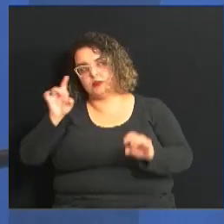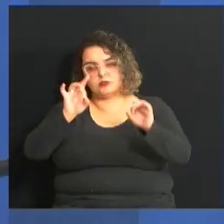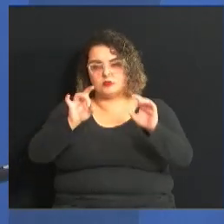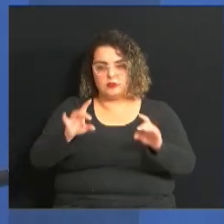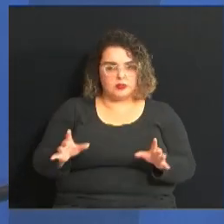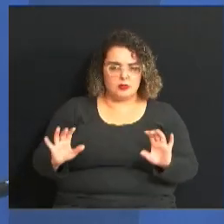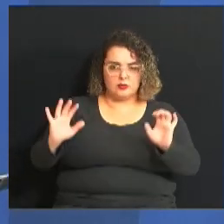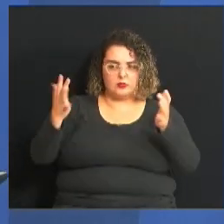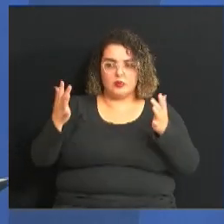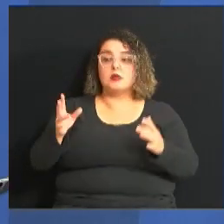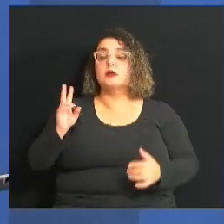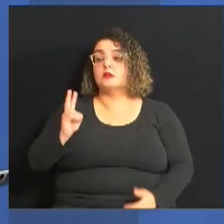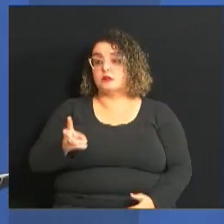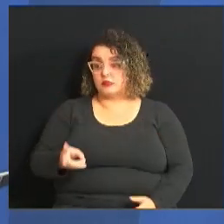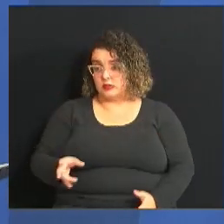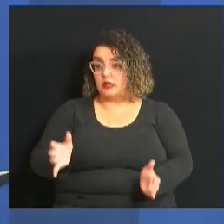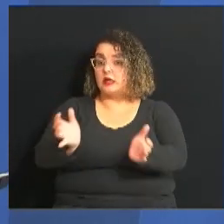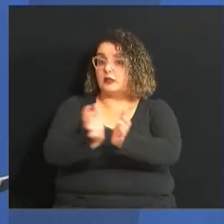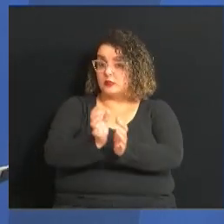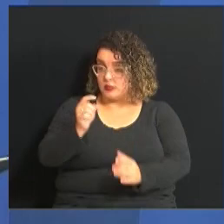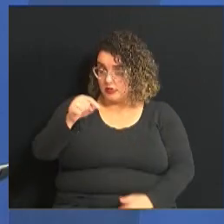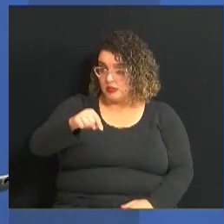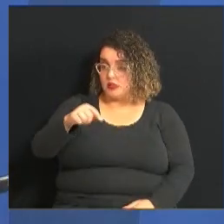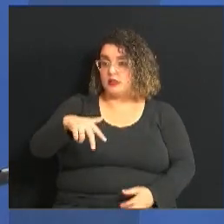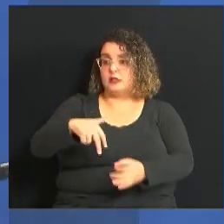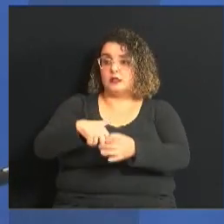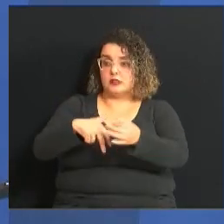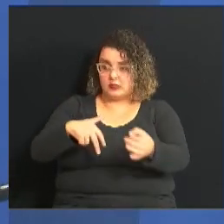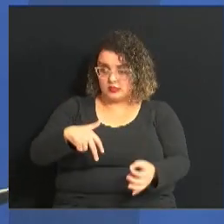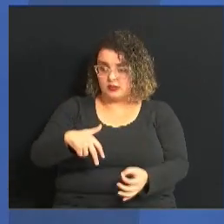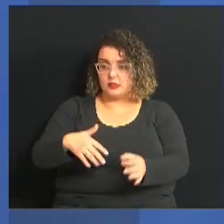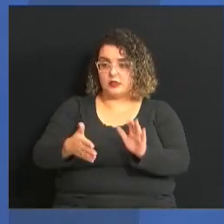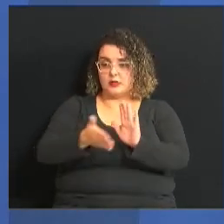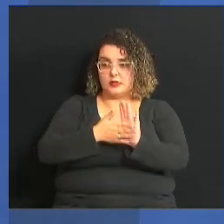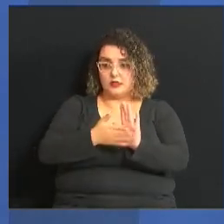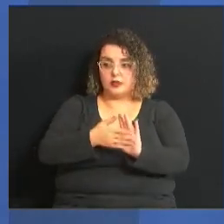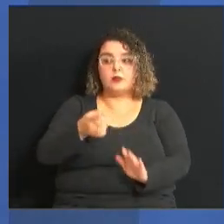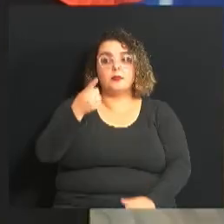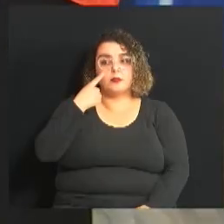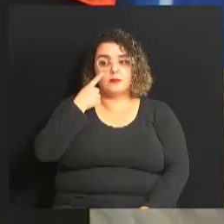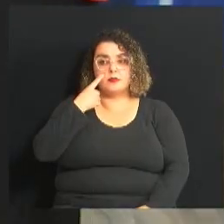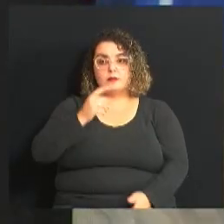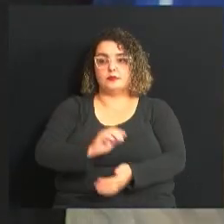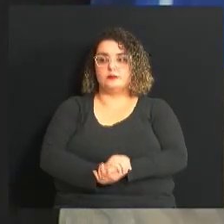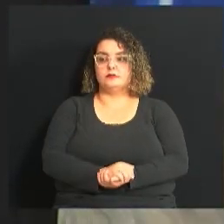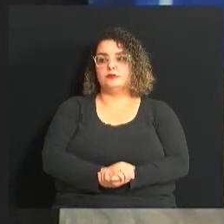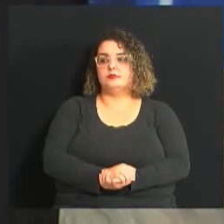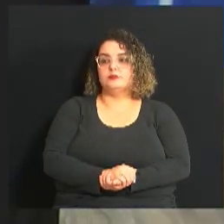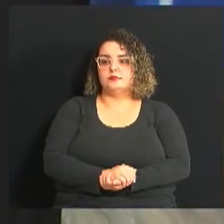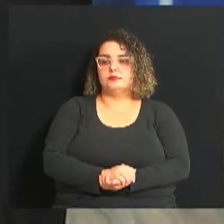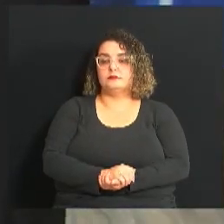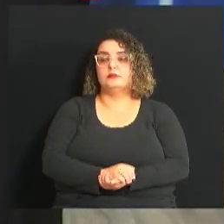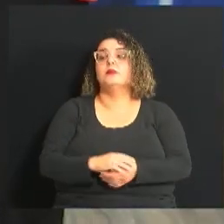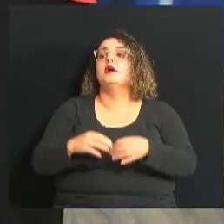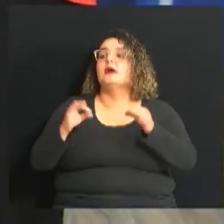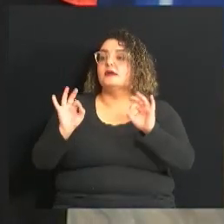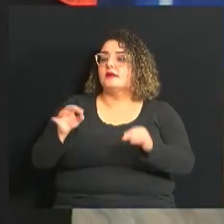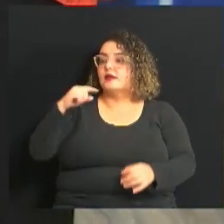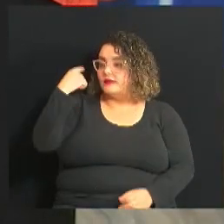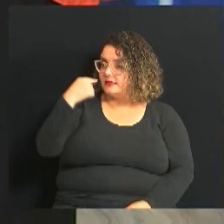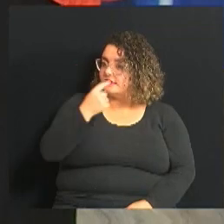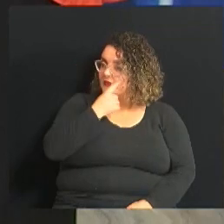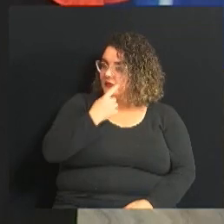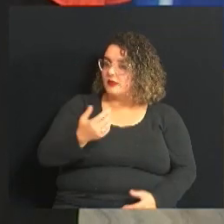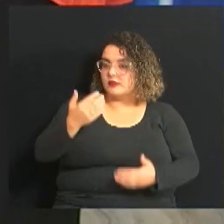sempre é essa comissão que dá o parecer a essa proposta presta atenção Cê tá certo então o Mirna Abreu Muito